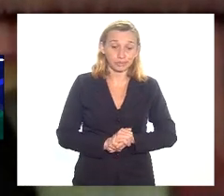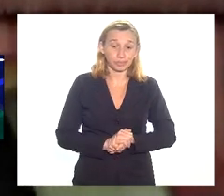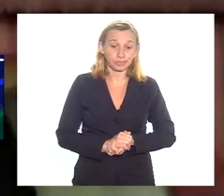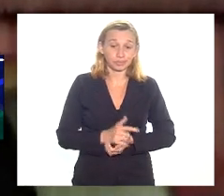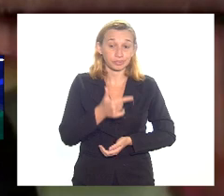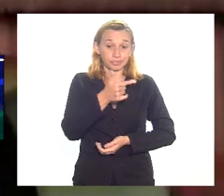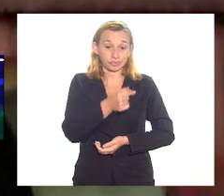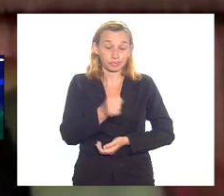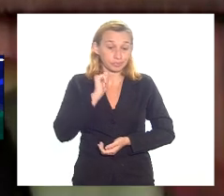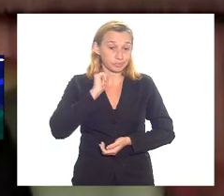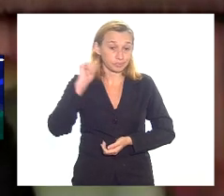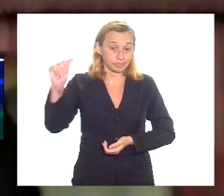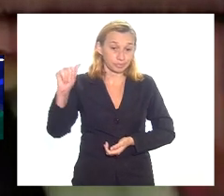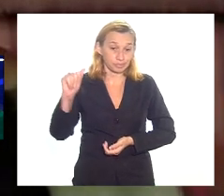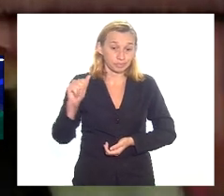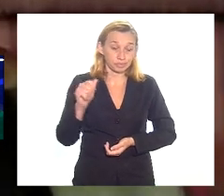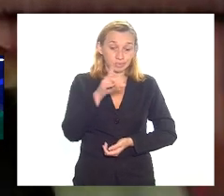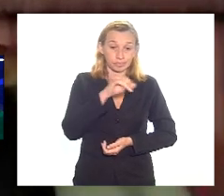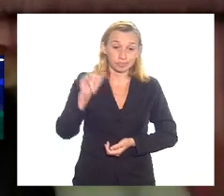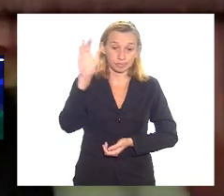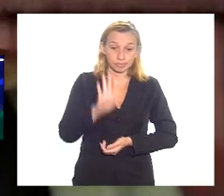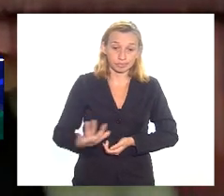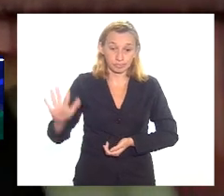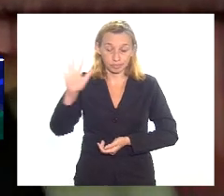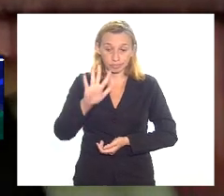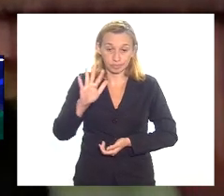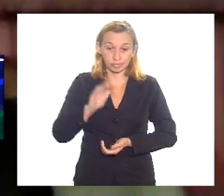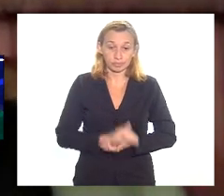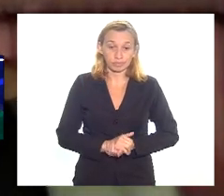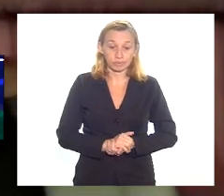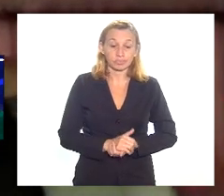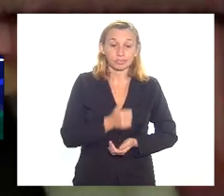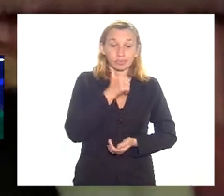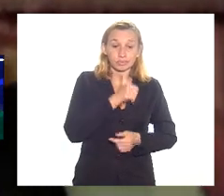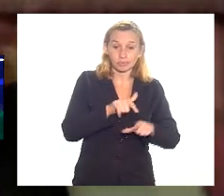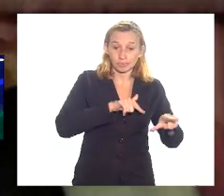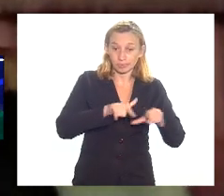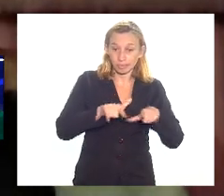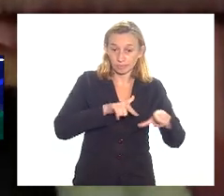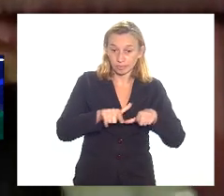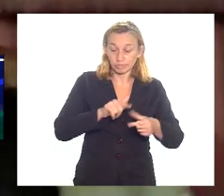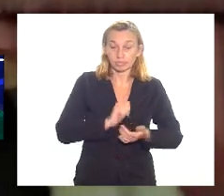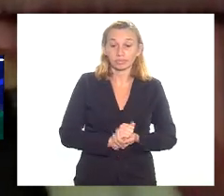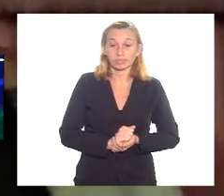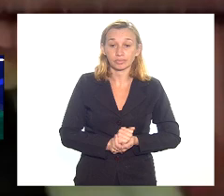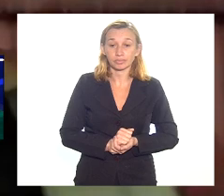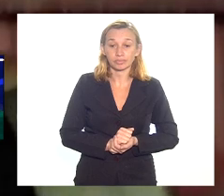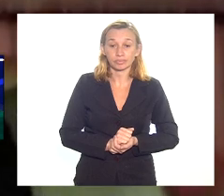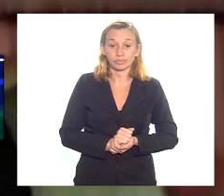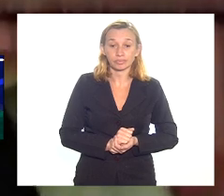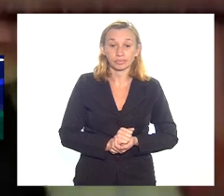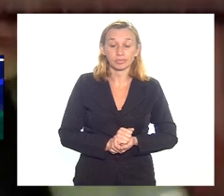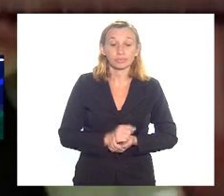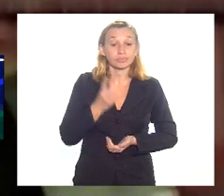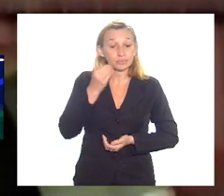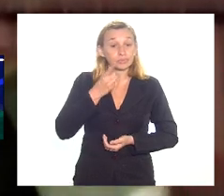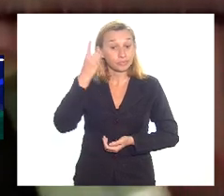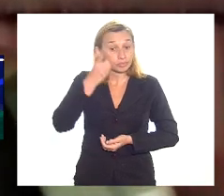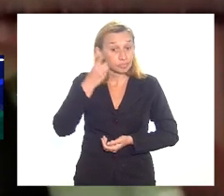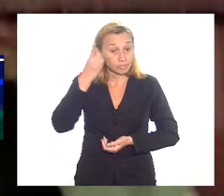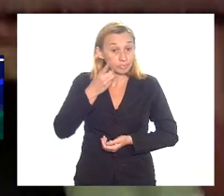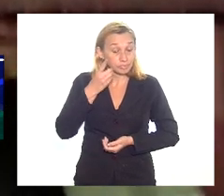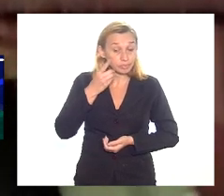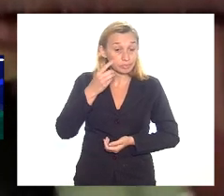abril, comemora-se o Dia Nacional, sobretudo dessas trabalhadoras, levando em consideração, deputado Eliomar Coelho,